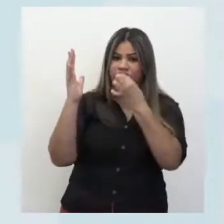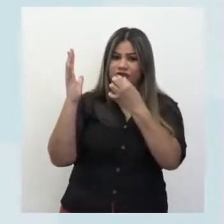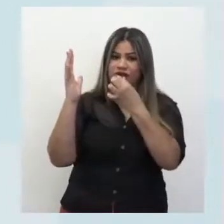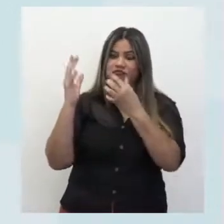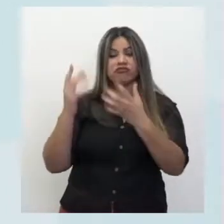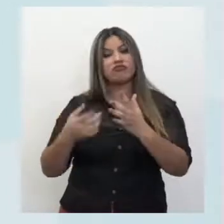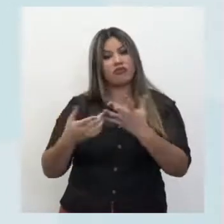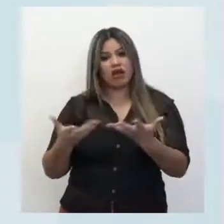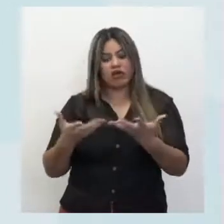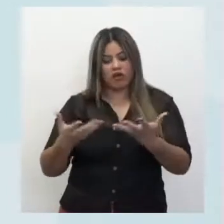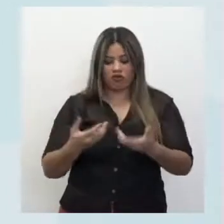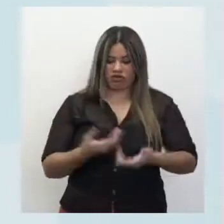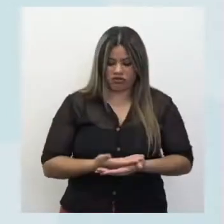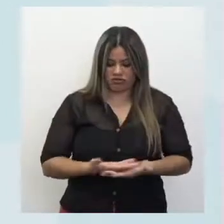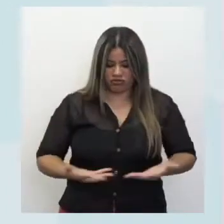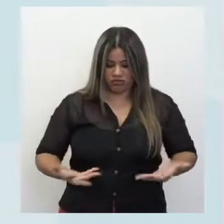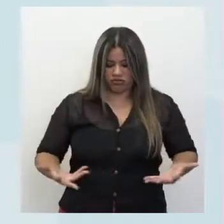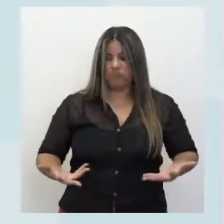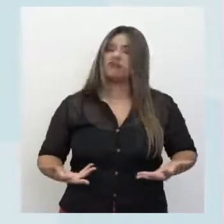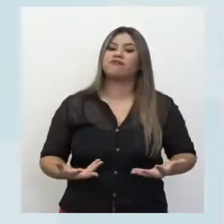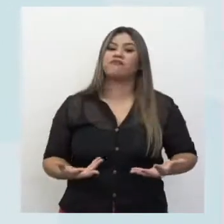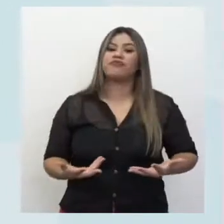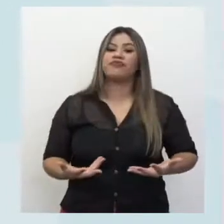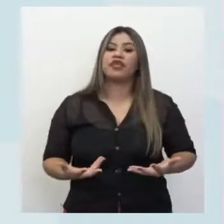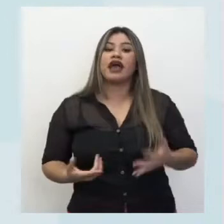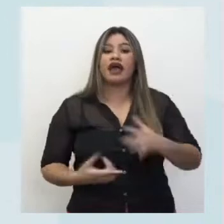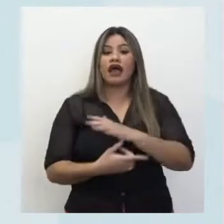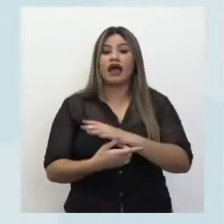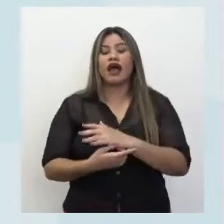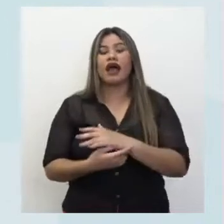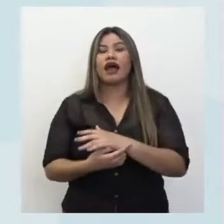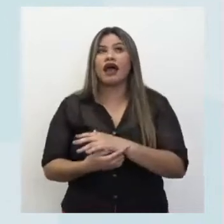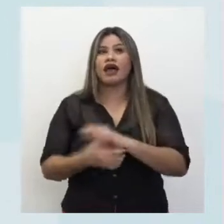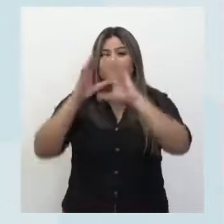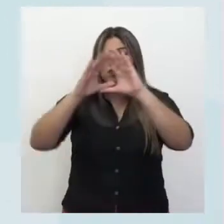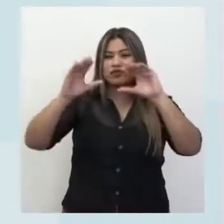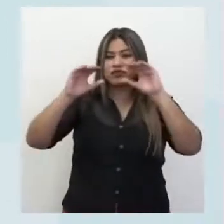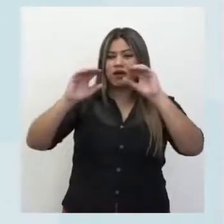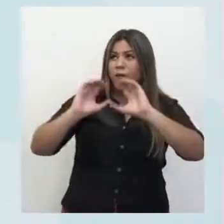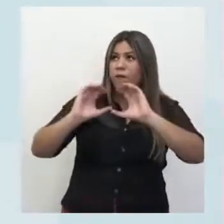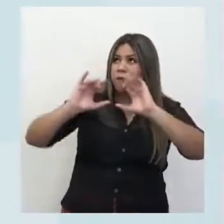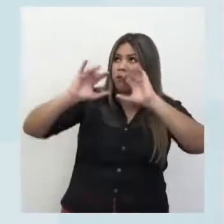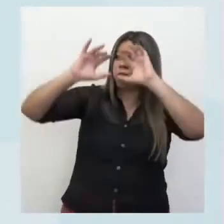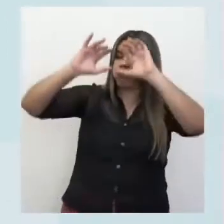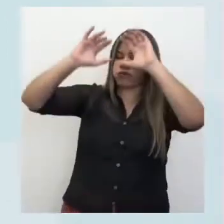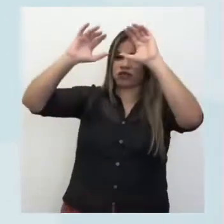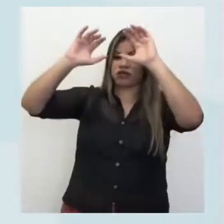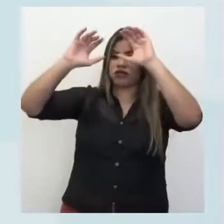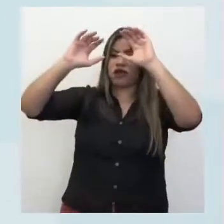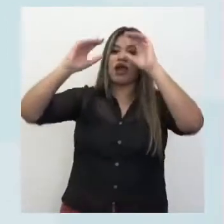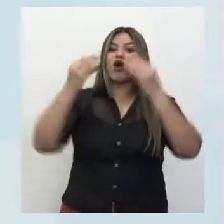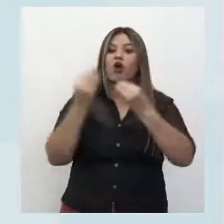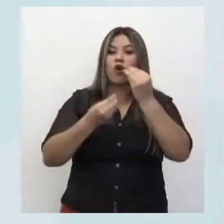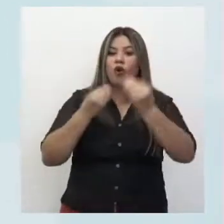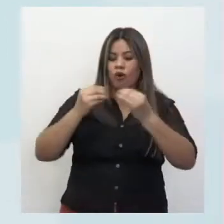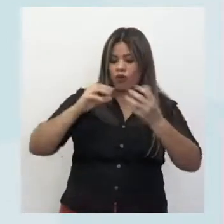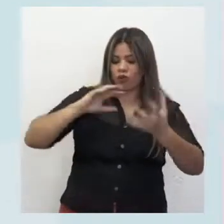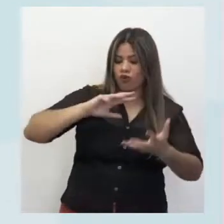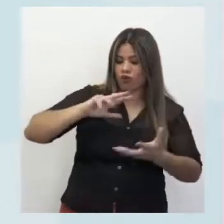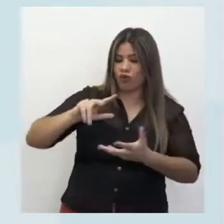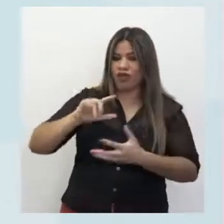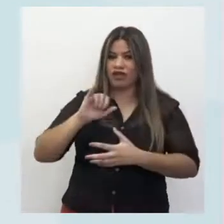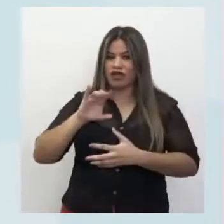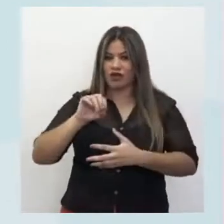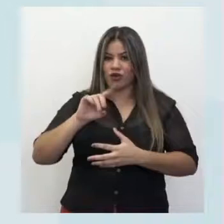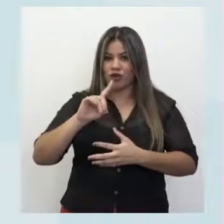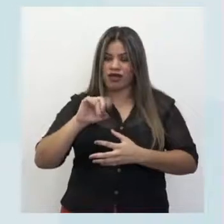rasteira. Antes de o céu subir para bem longe, os icolens podiam deixar a terra e ir morar no alto. Iam